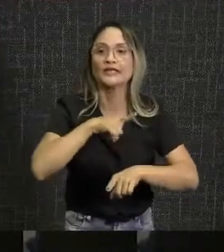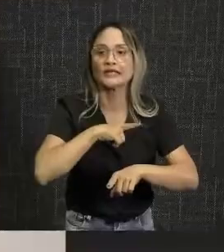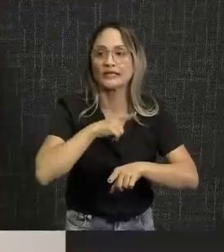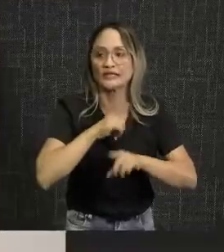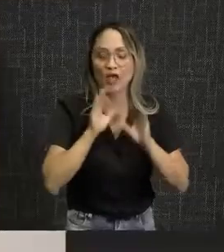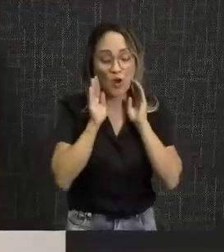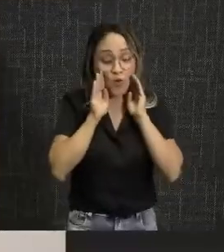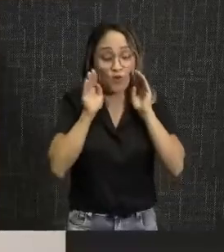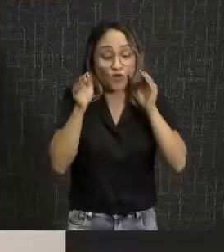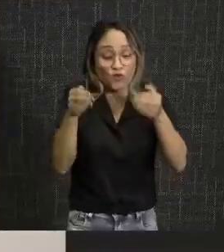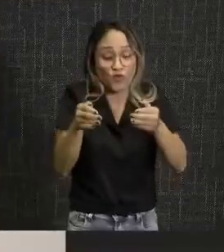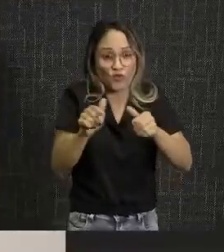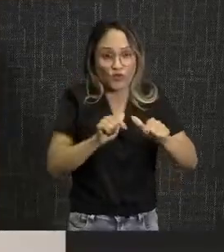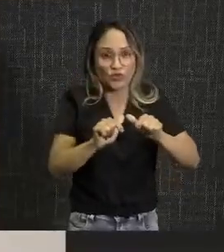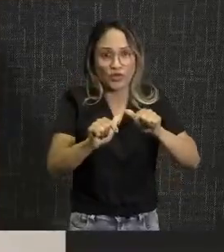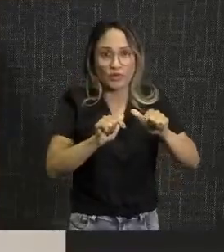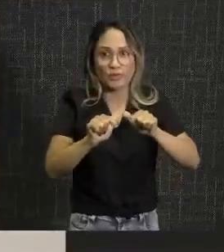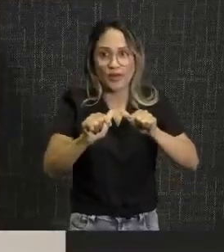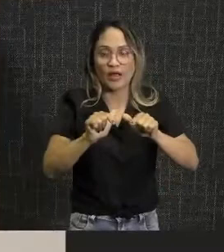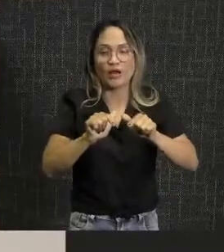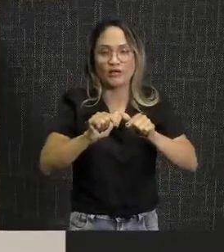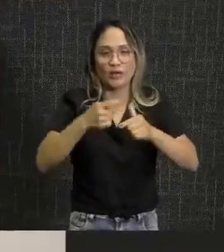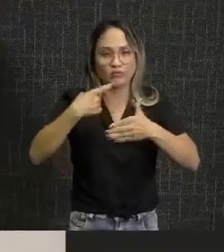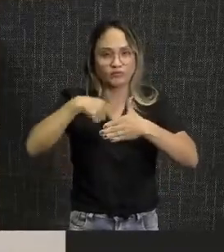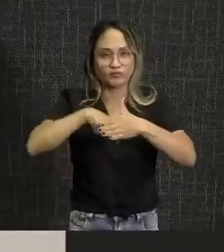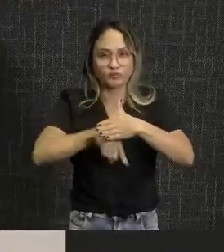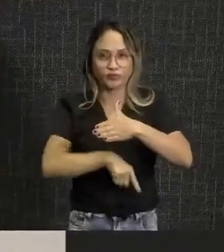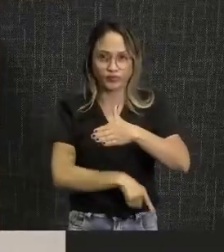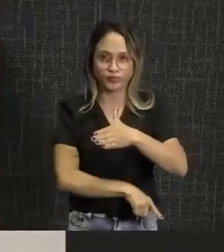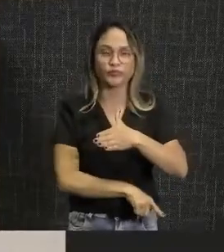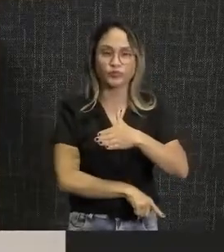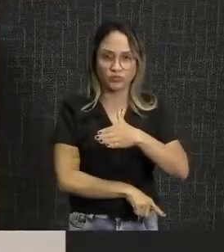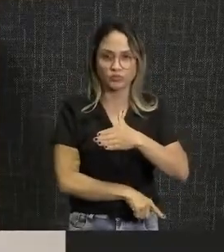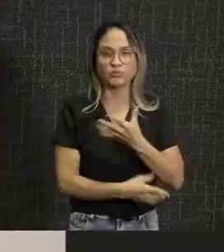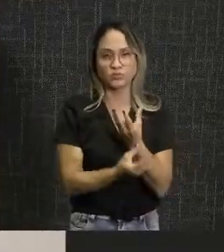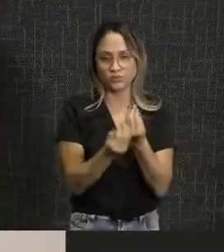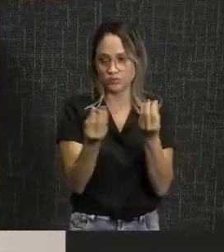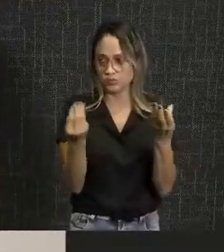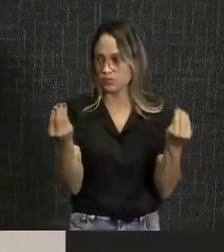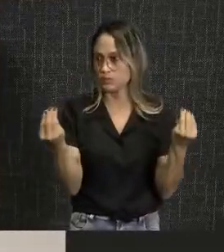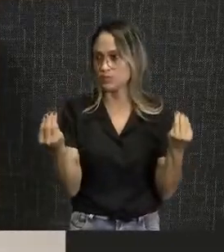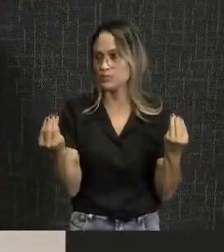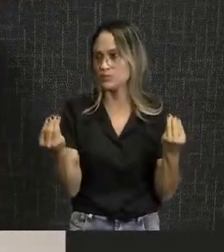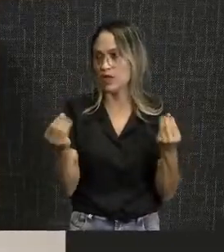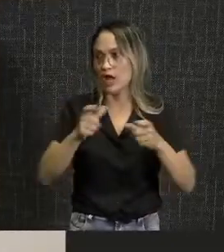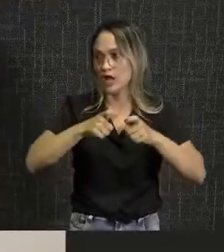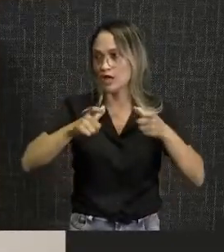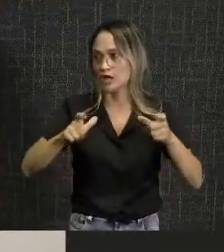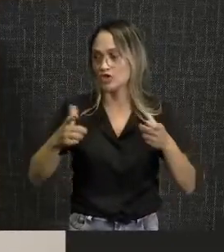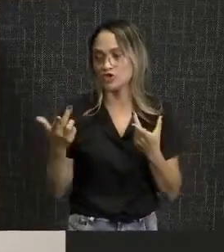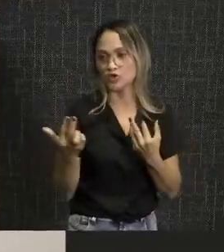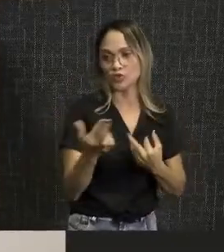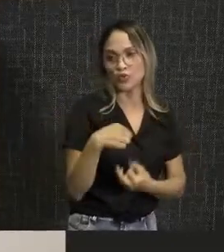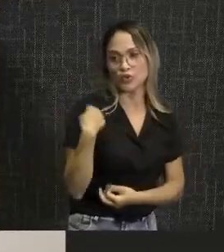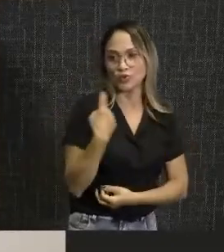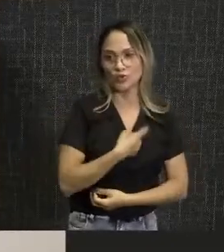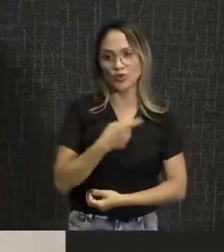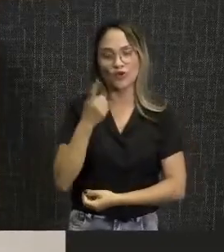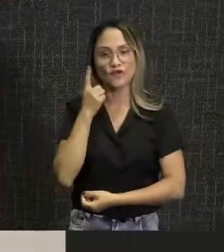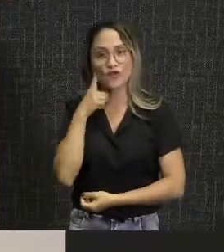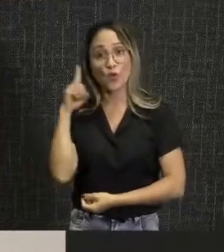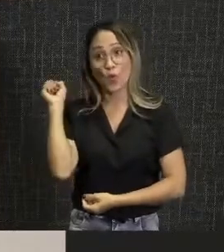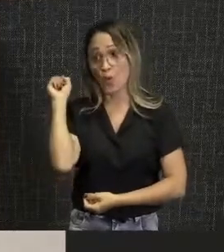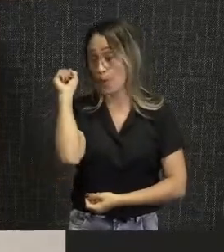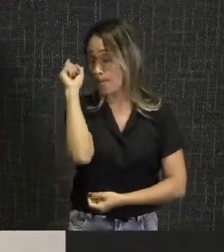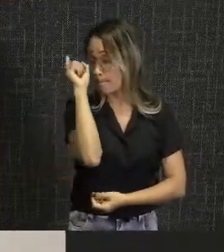dos serviços de grande complexidade. A gente não viu isso aos montes aqui, como a gente viu situações extremamente